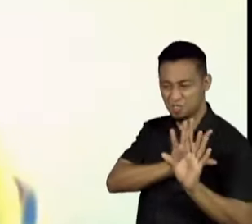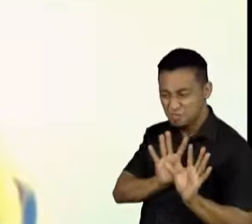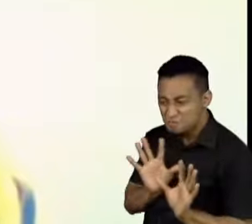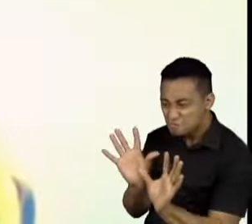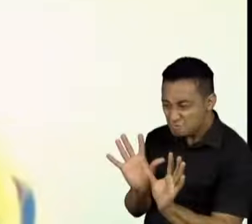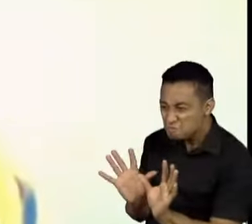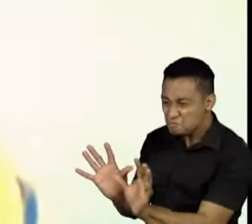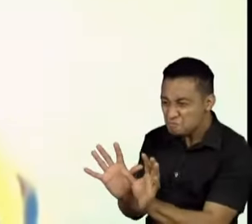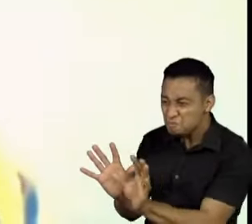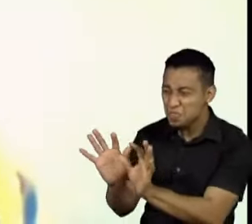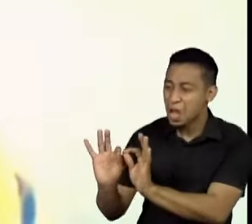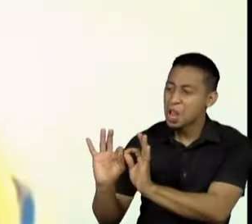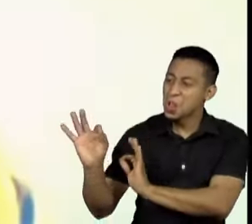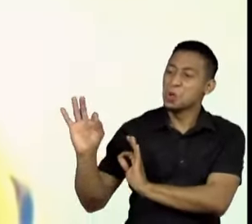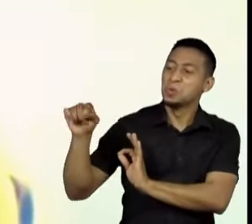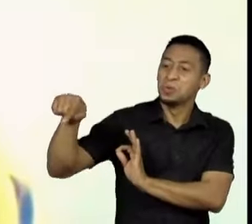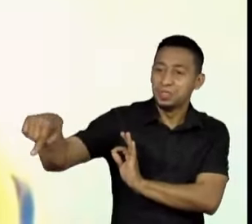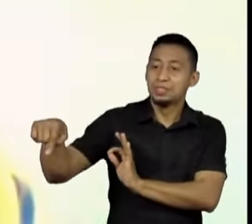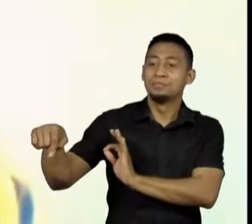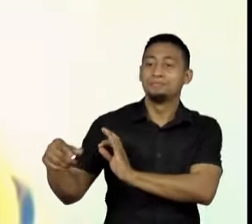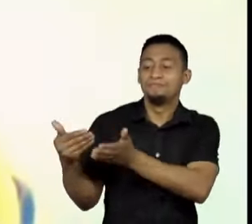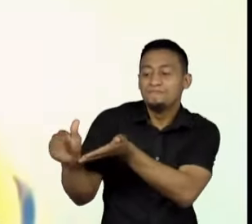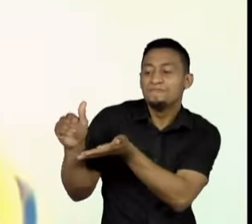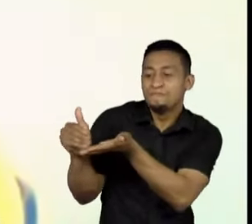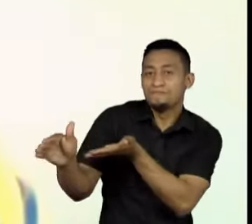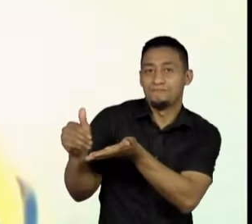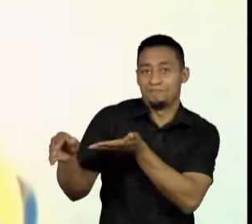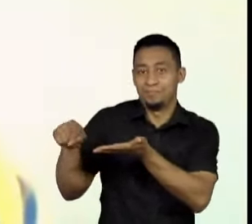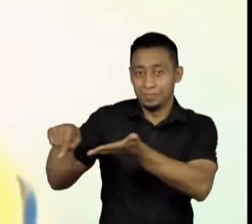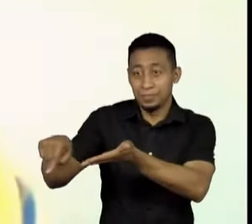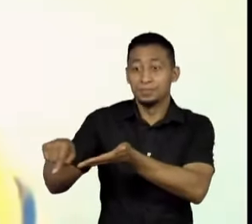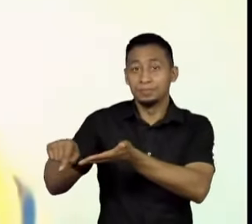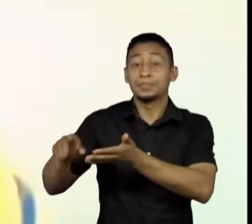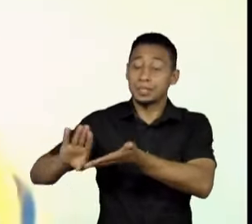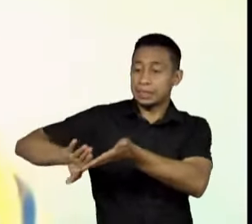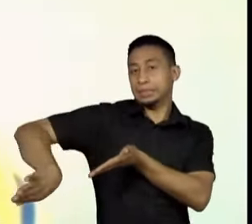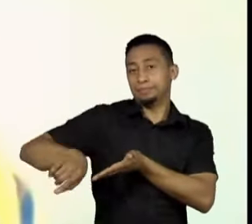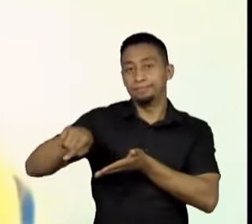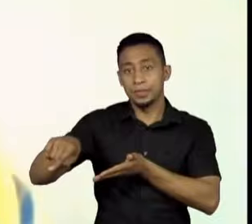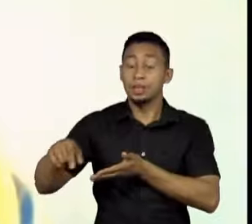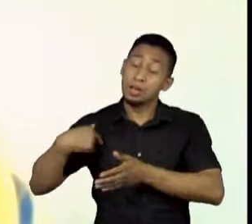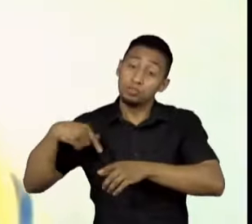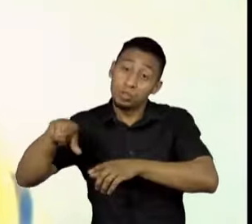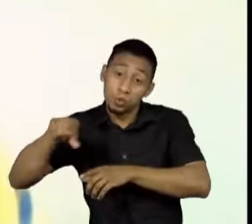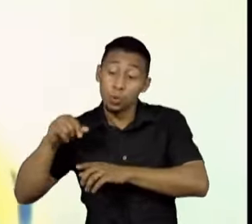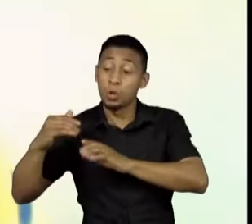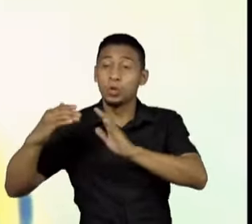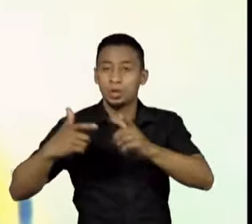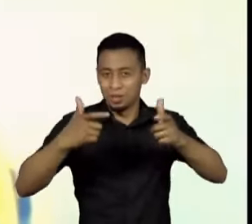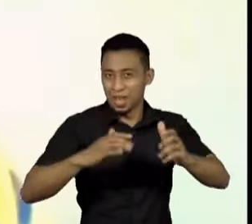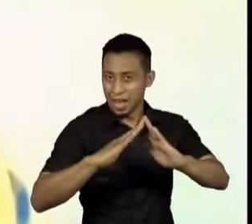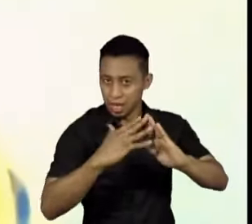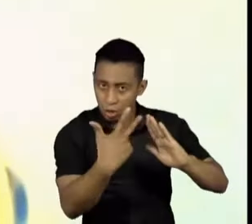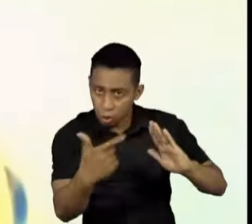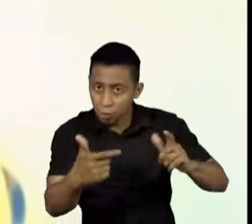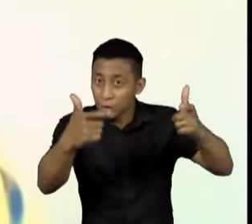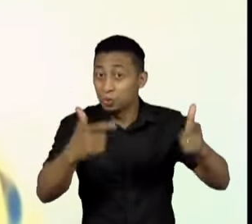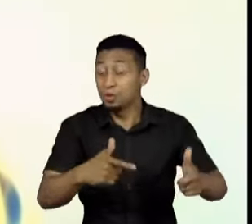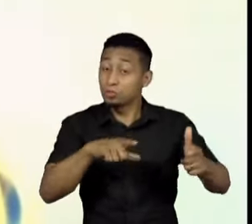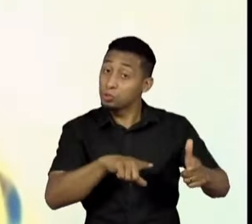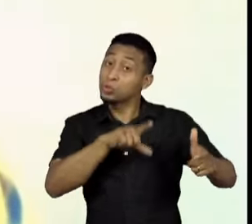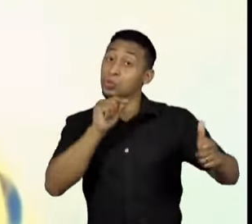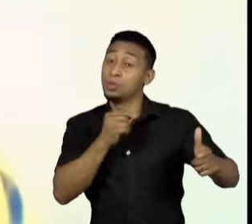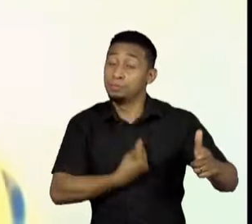escolhe ir, é o espaço que a gente escolhe para viver, para se organizar. Então, quilombo é